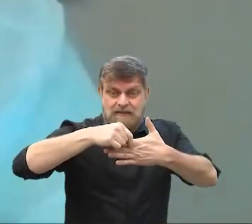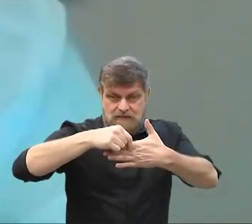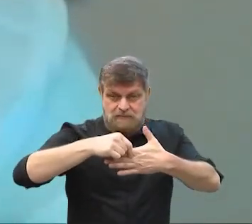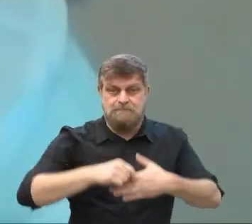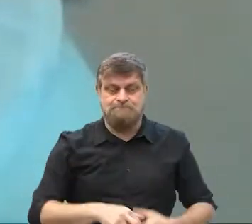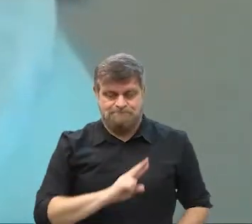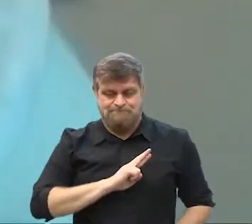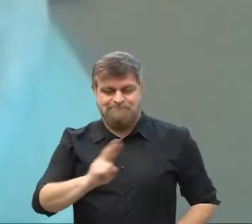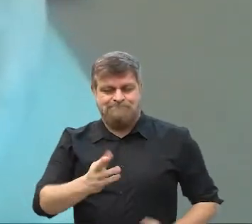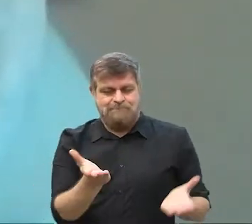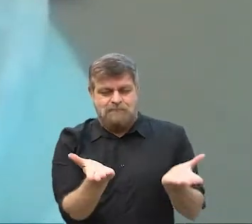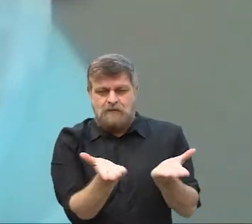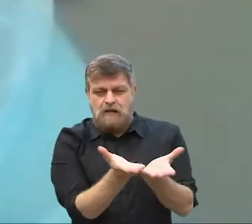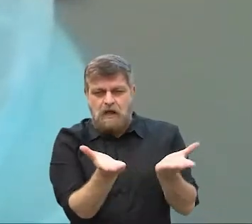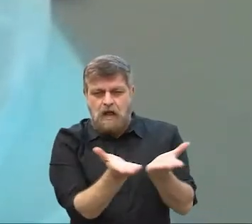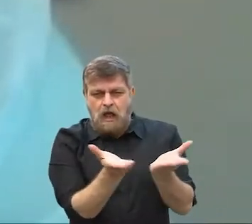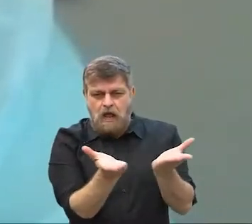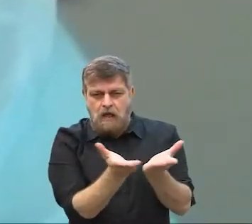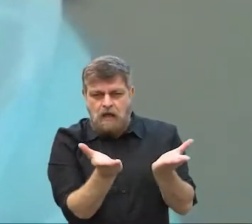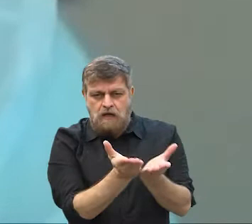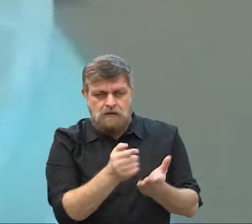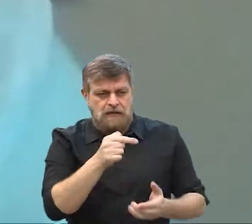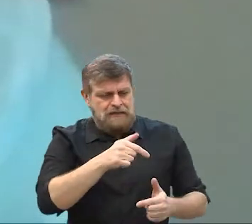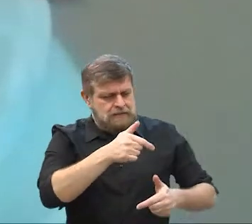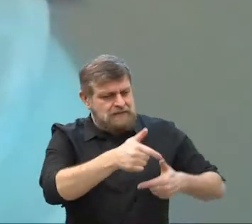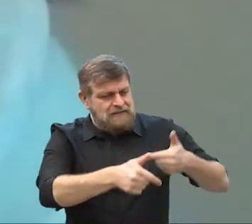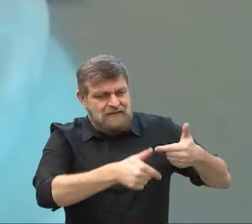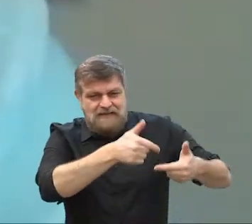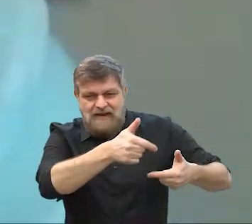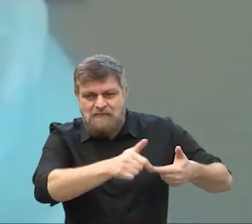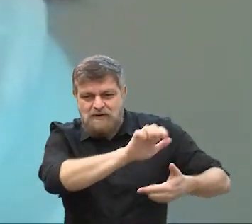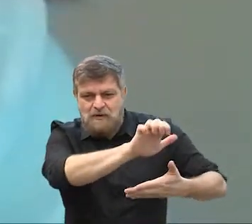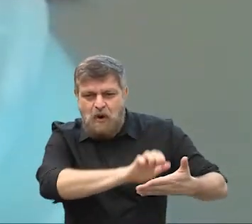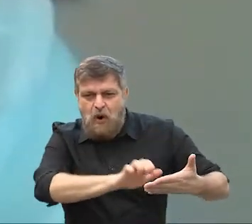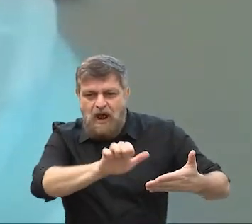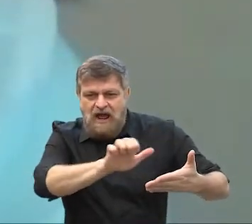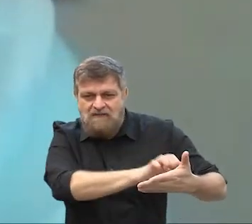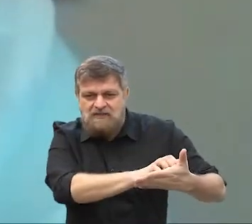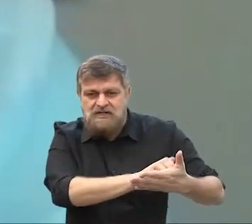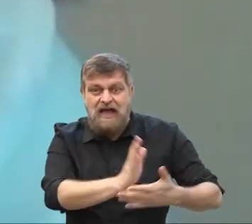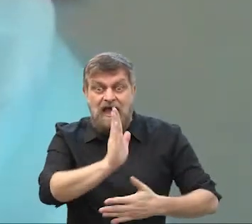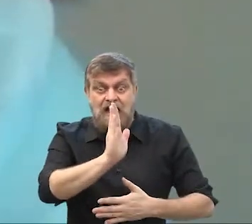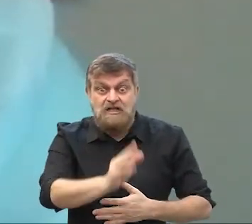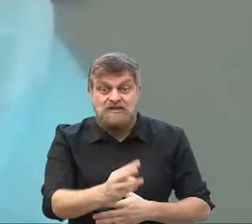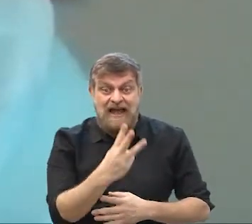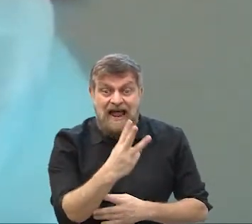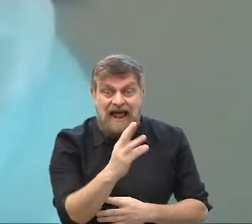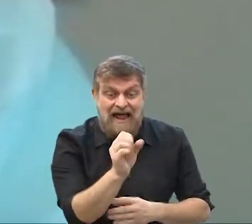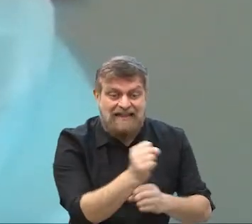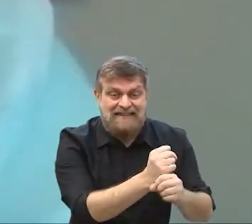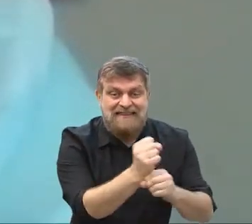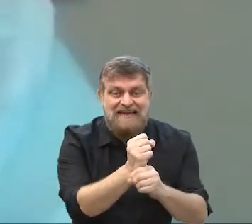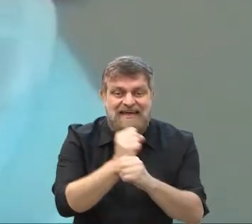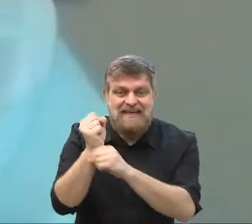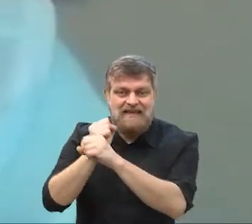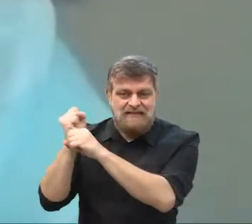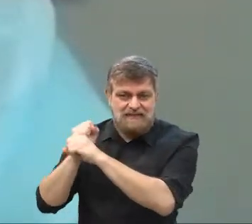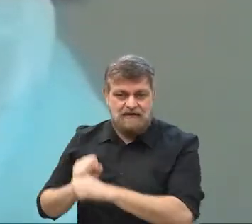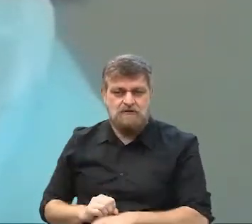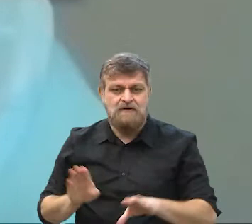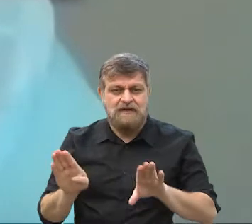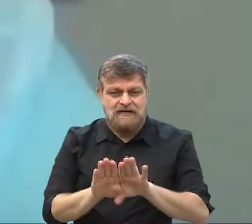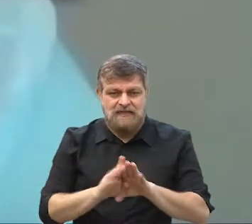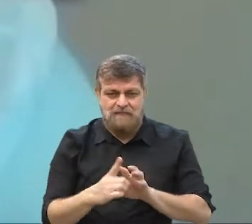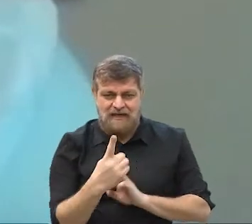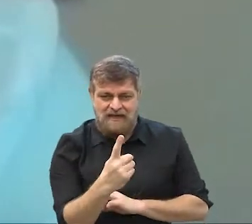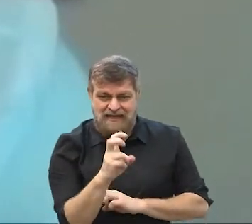evangélico que desenvolveu suas atividades pastorais há mais de 30 anos na cidade de Campinas e mais de 15 anos só